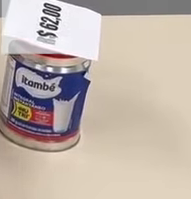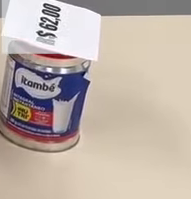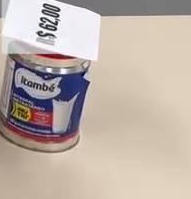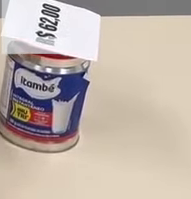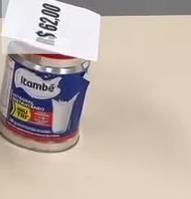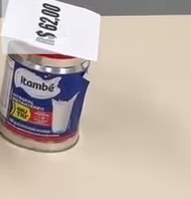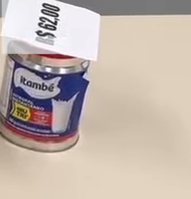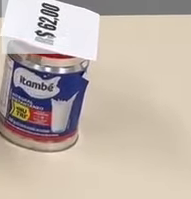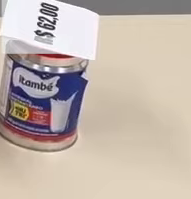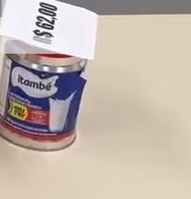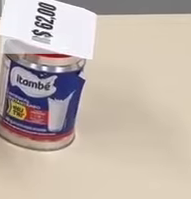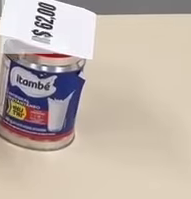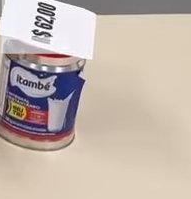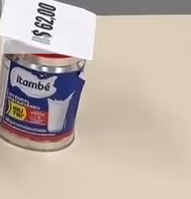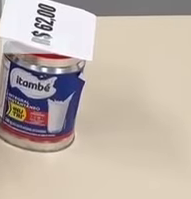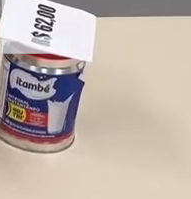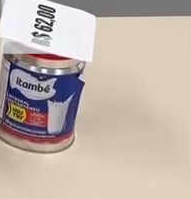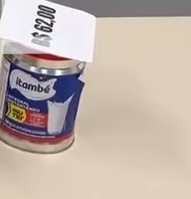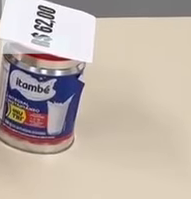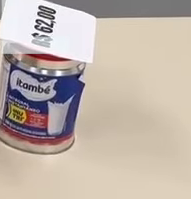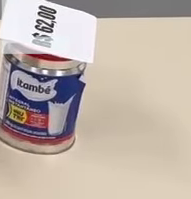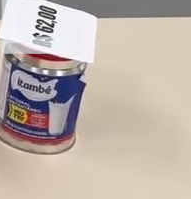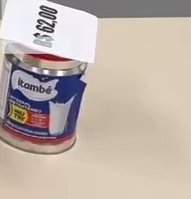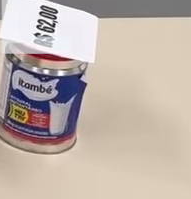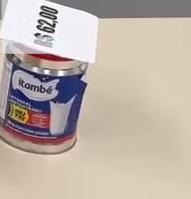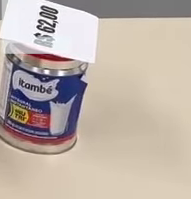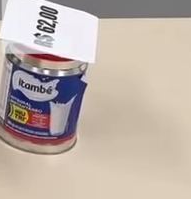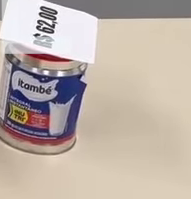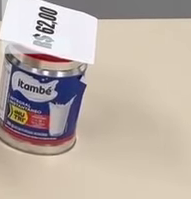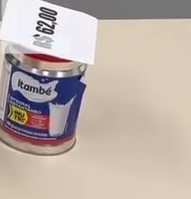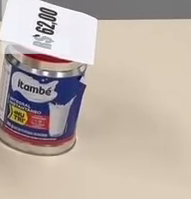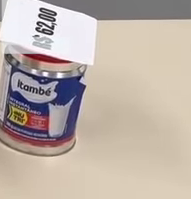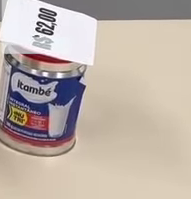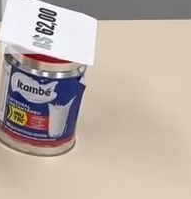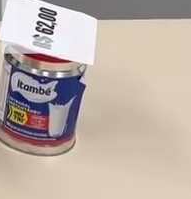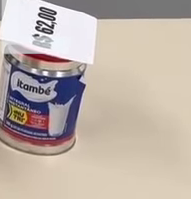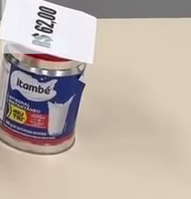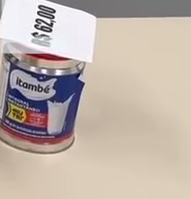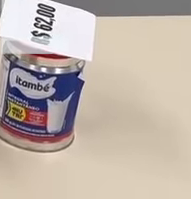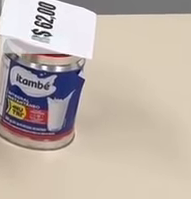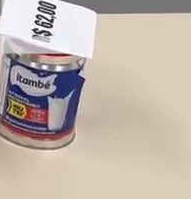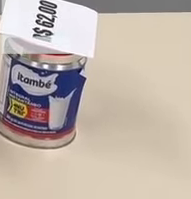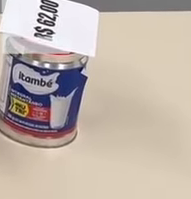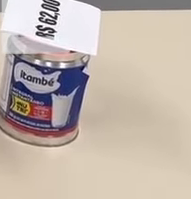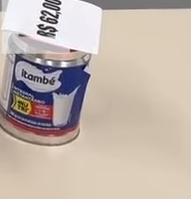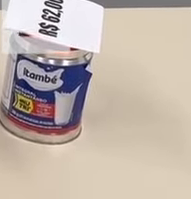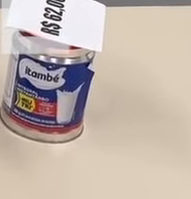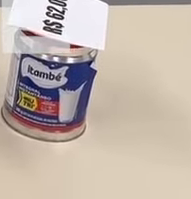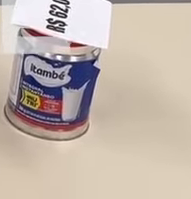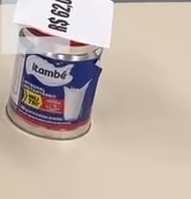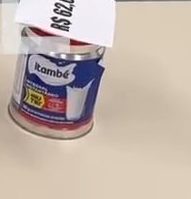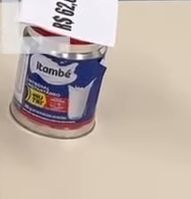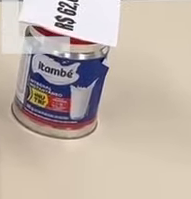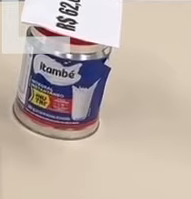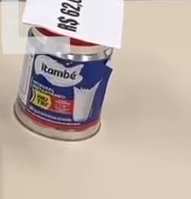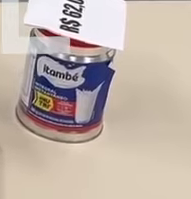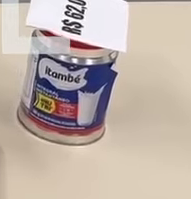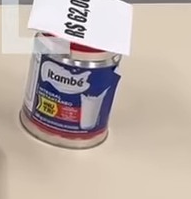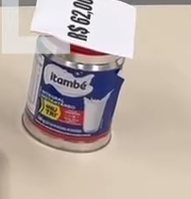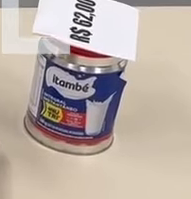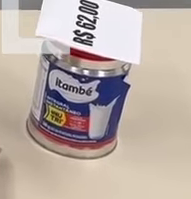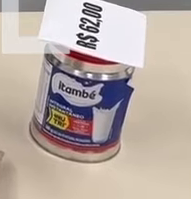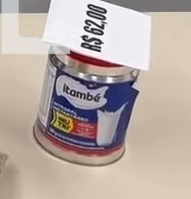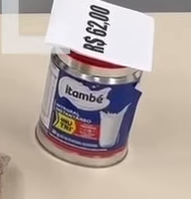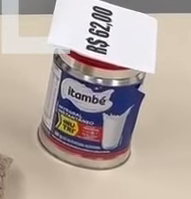é humanidade não é por atacado que fica pior ainda agora vou mostrar para vocês aqui ó o feijão foi 52.000